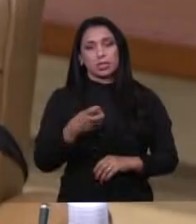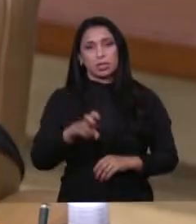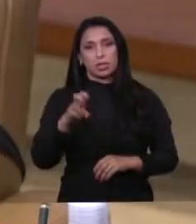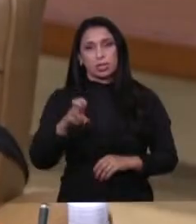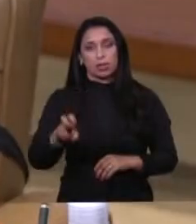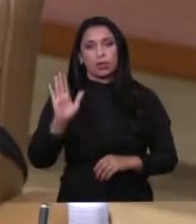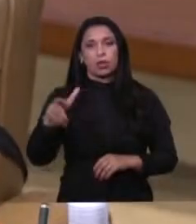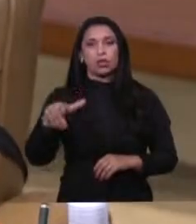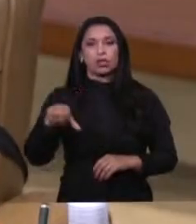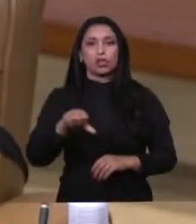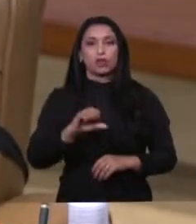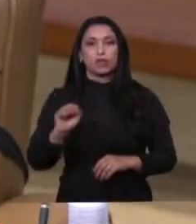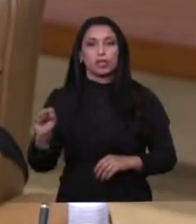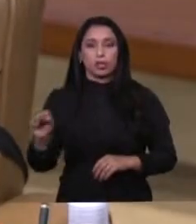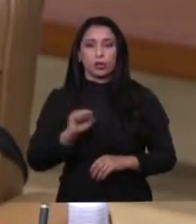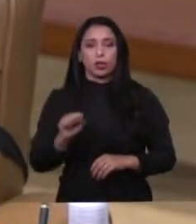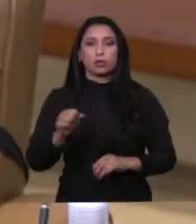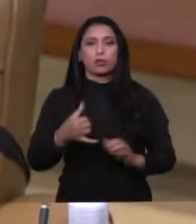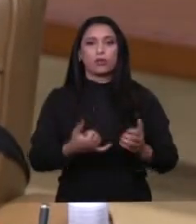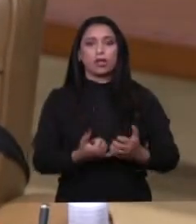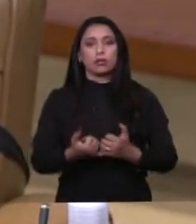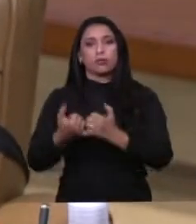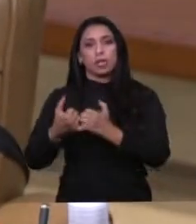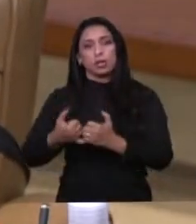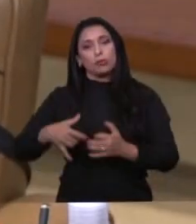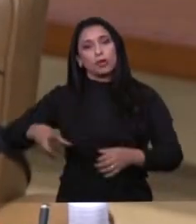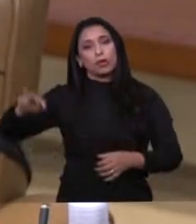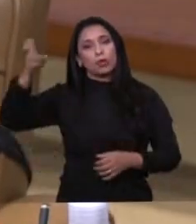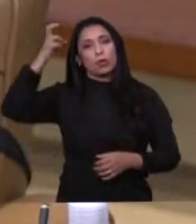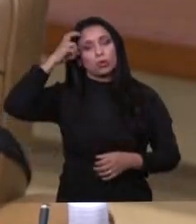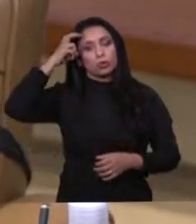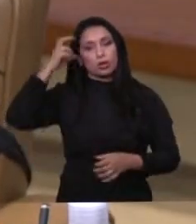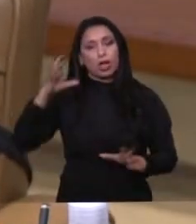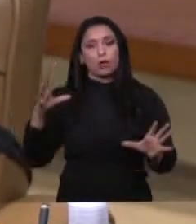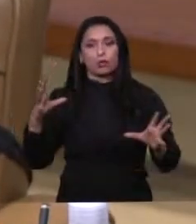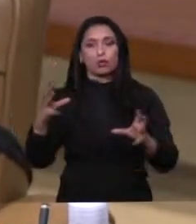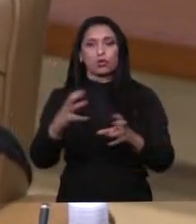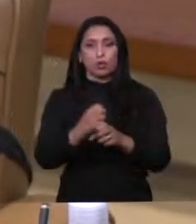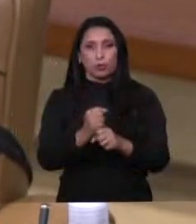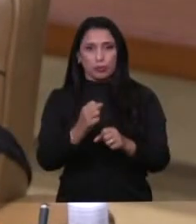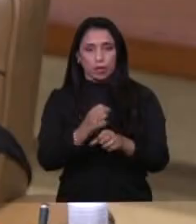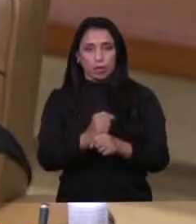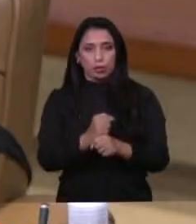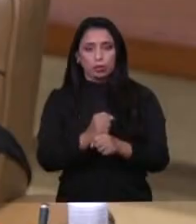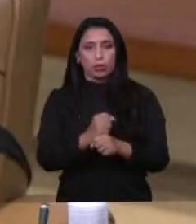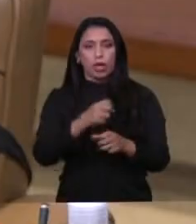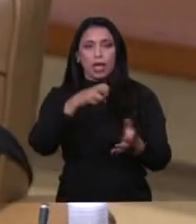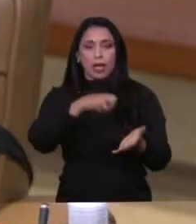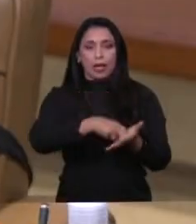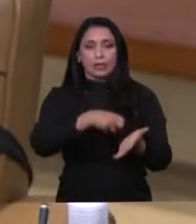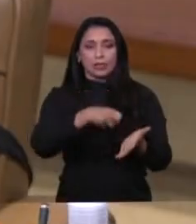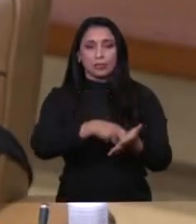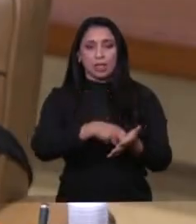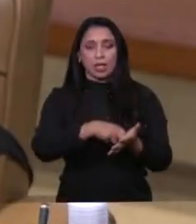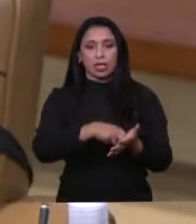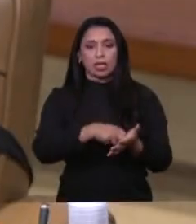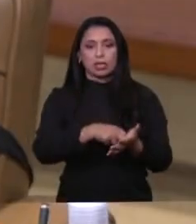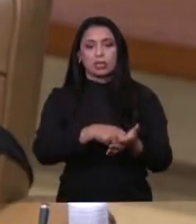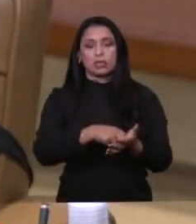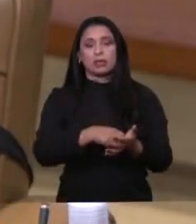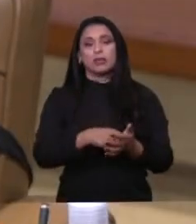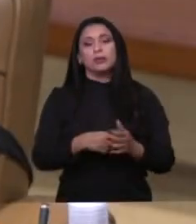que trata do patrimônio cultural, somando-se as penas correspondentes em concurso